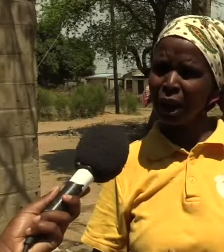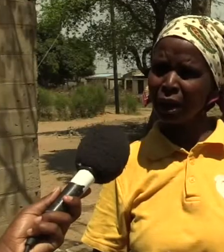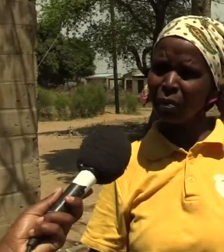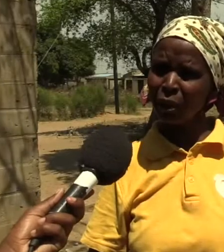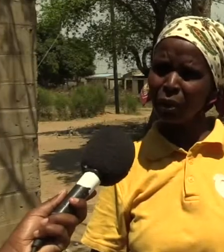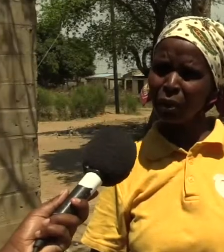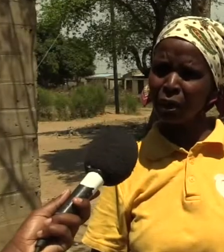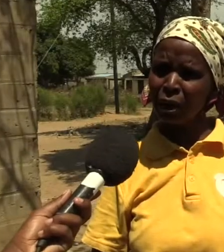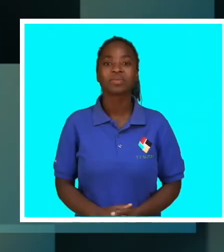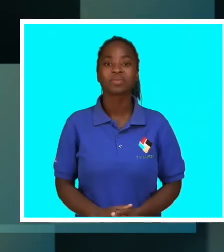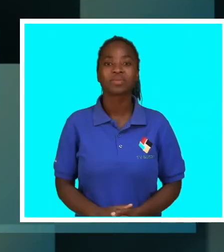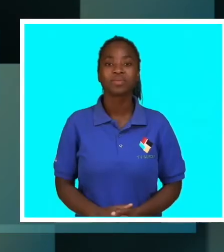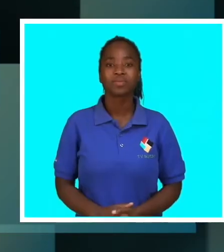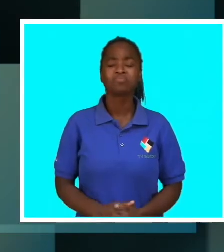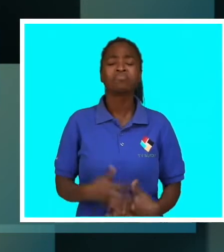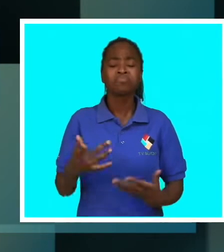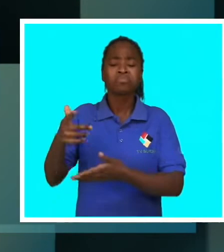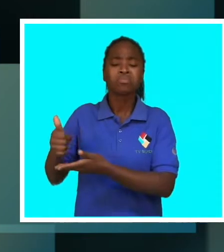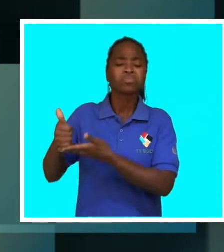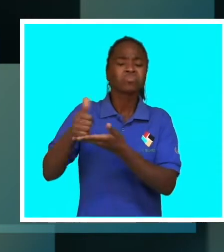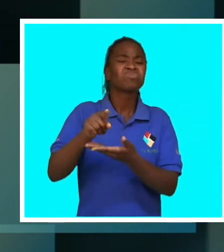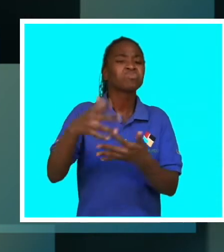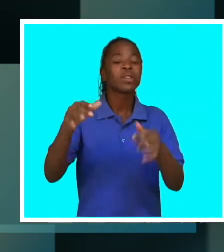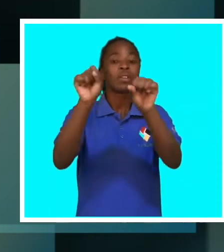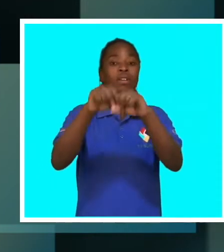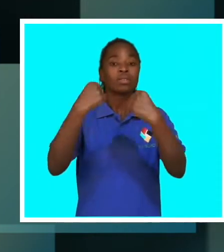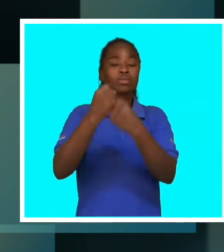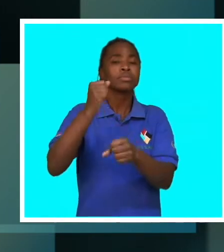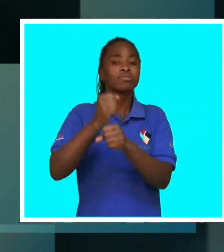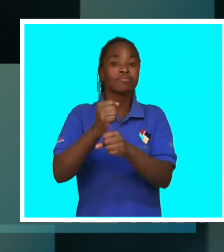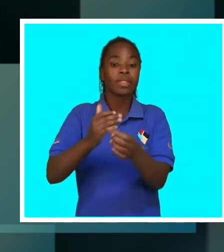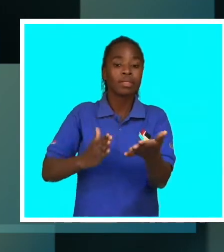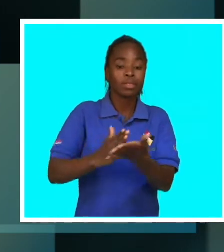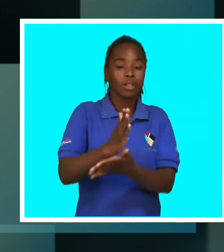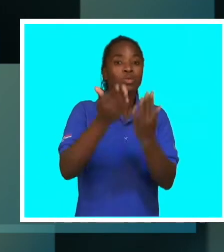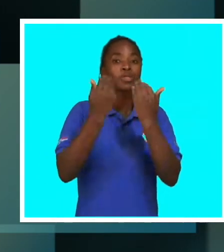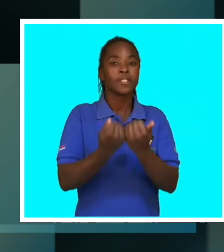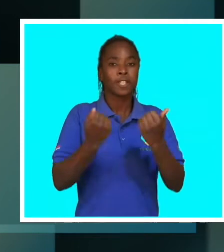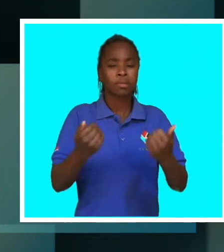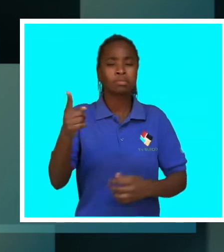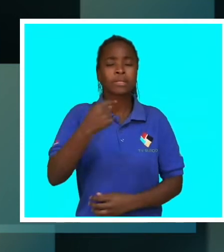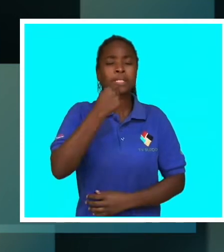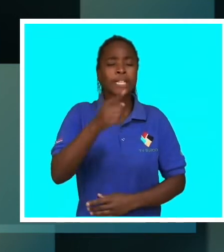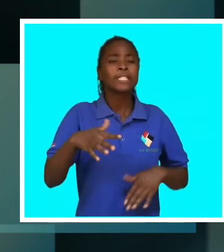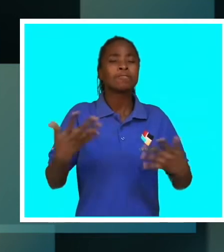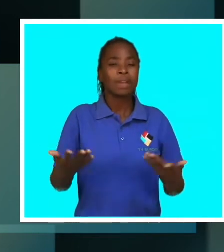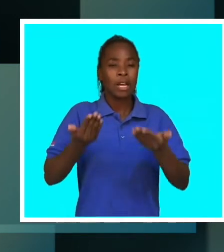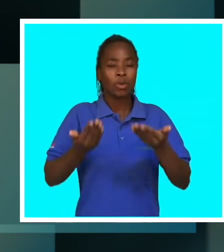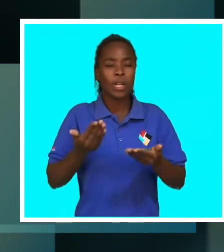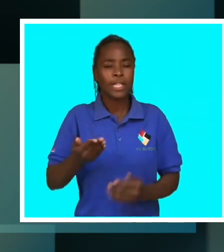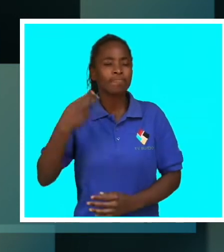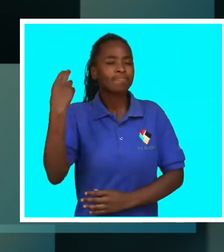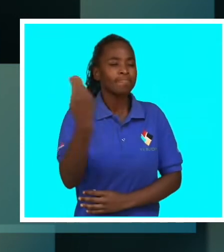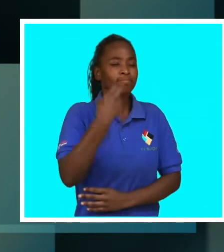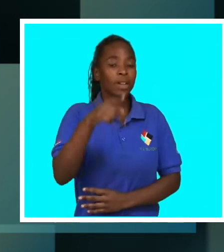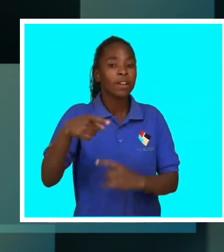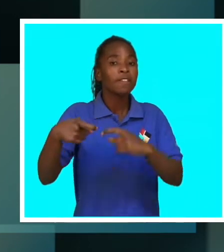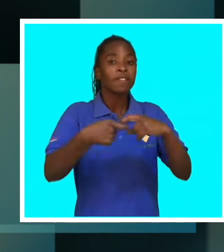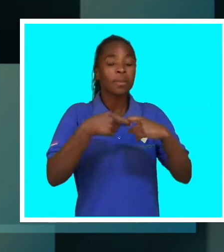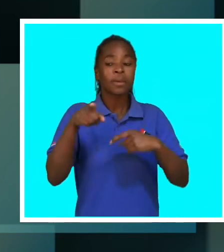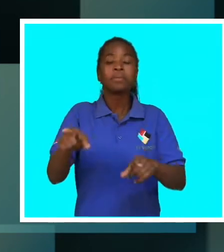Com a ajuda de uma associação que trabalha em prol dos direitos da criança, está-se neste momento